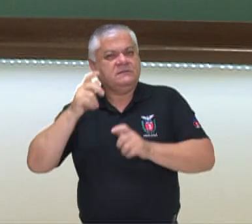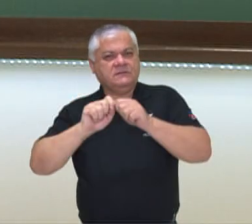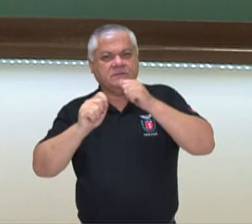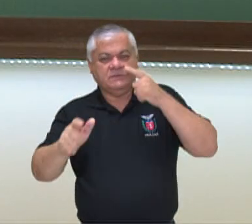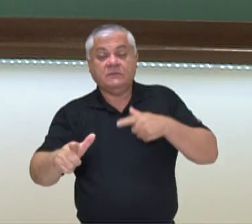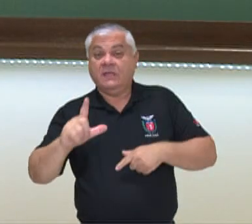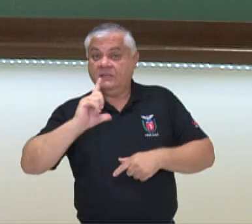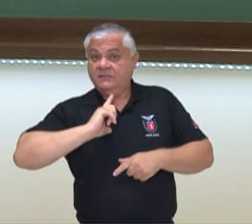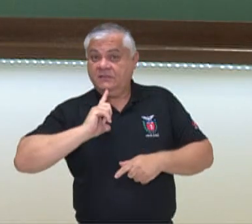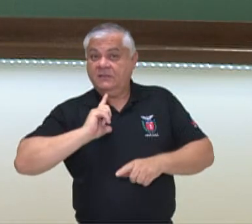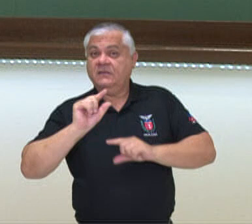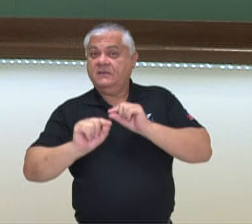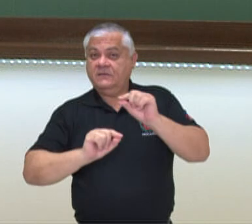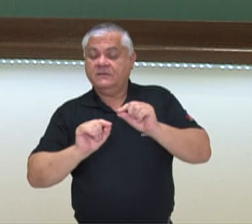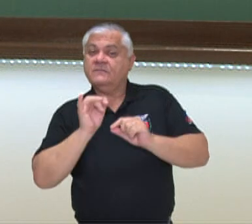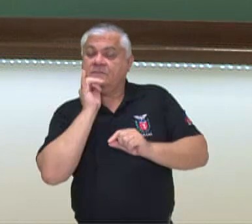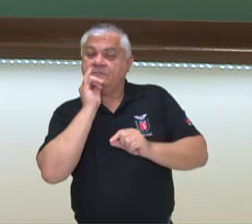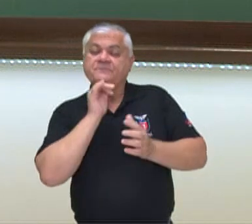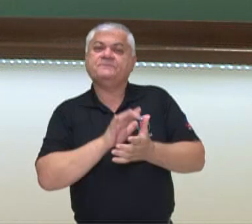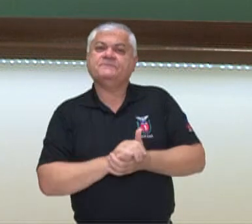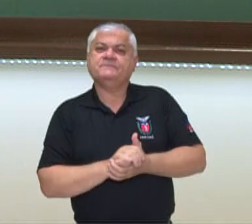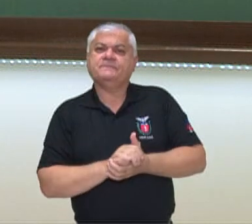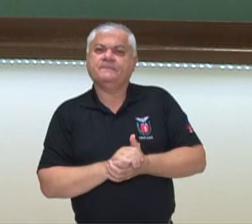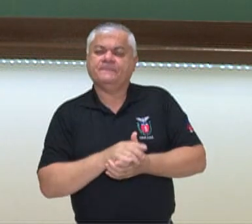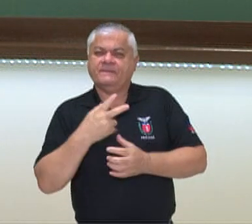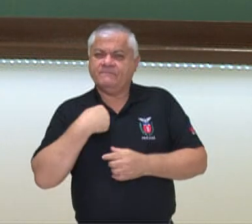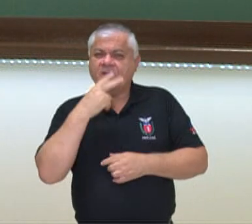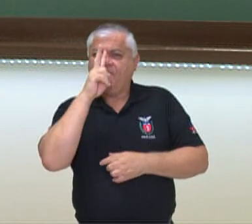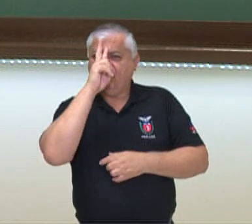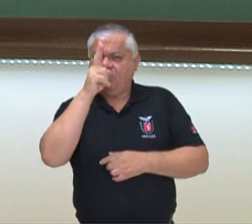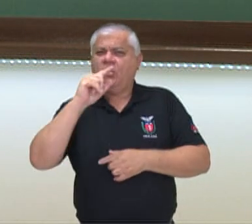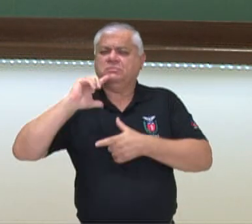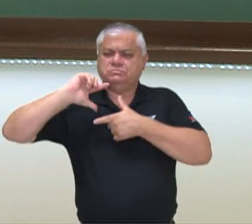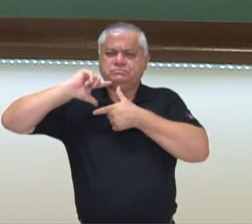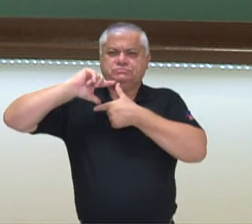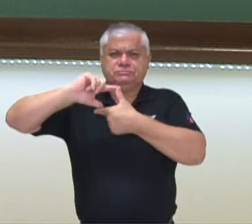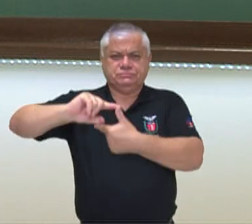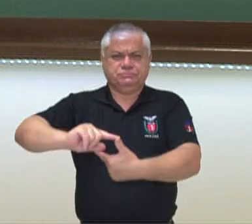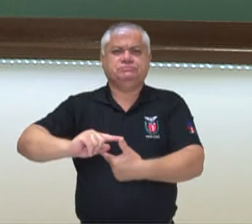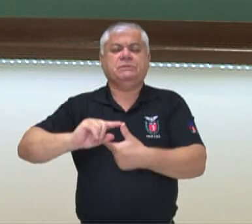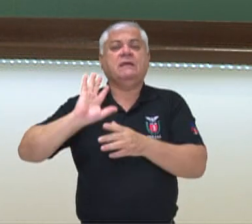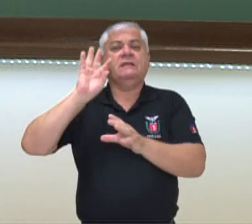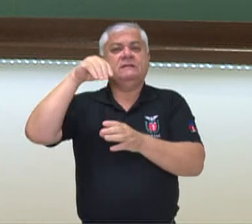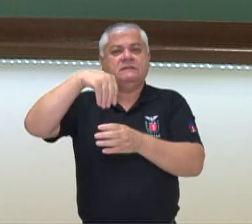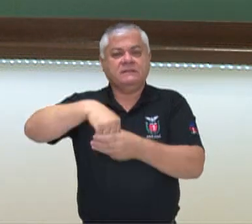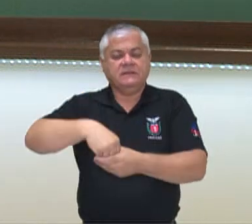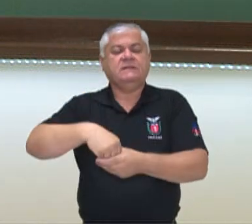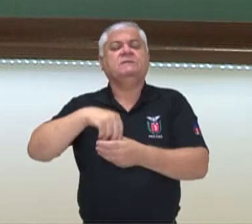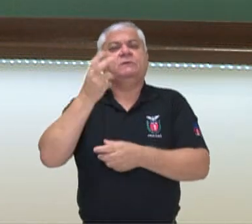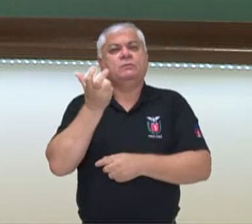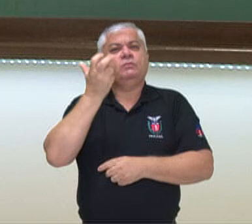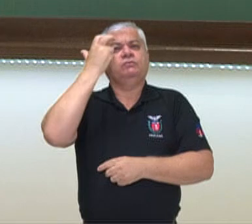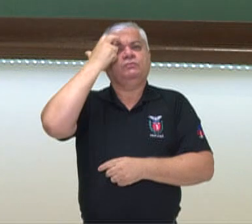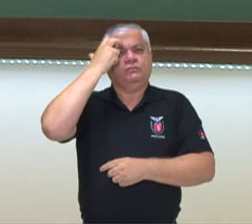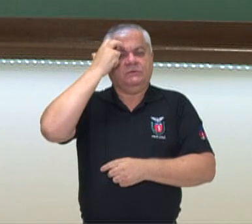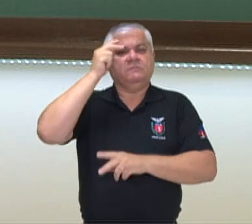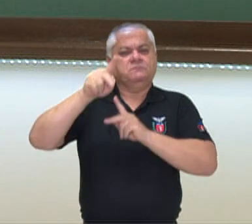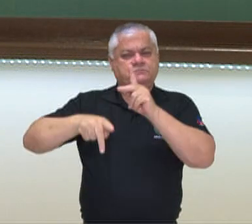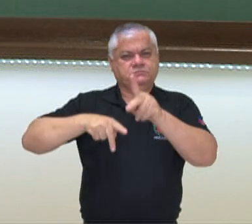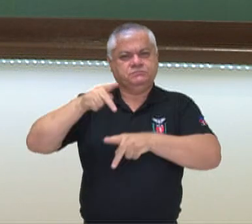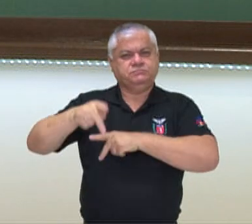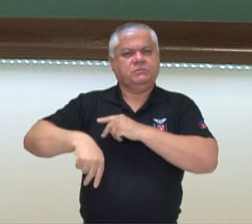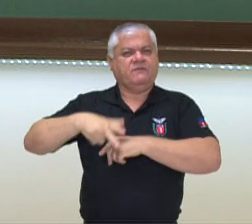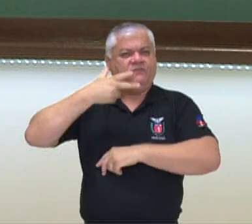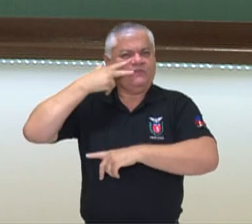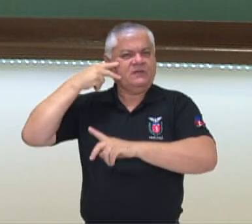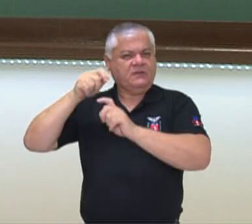que têm uma forte tradição dentro, né, da cultura daqueles povos